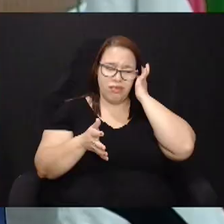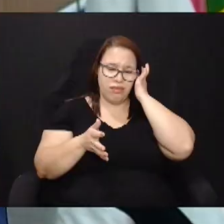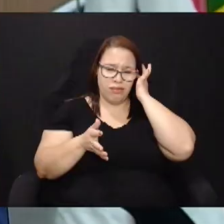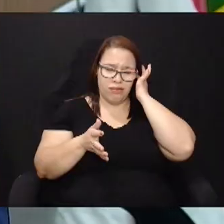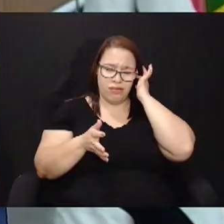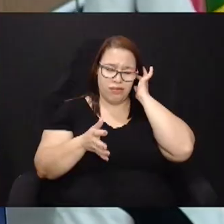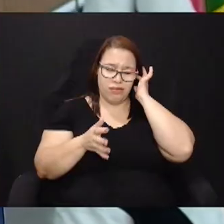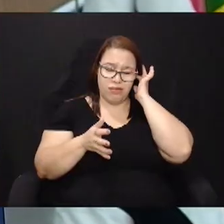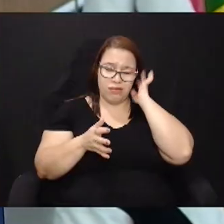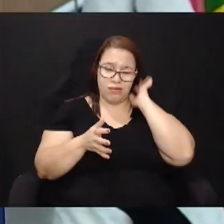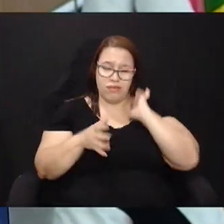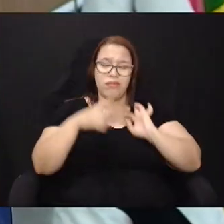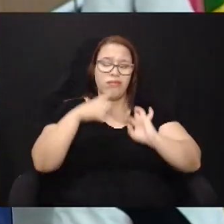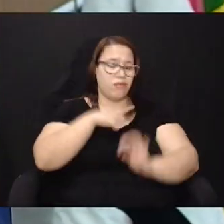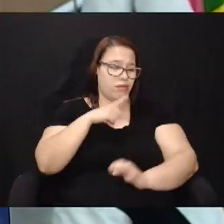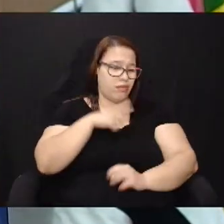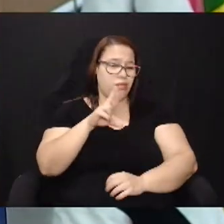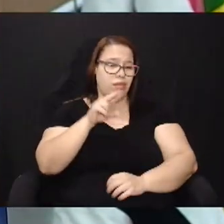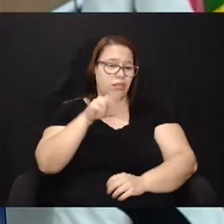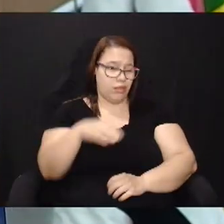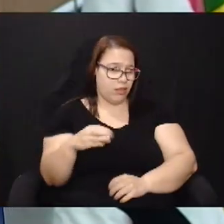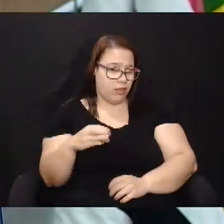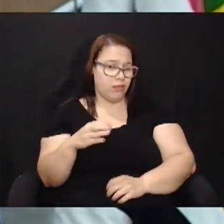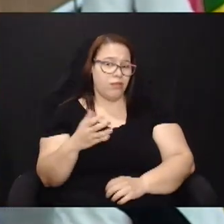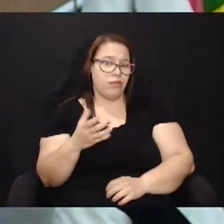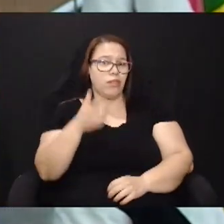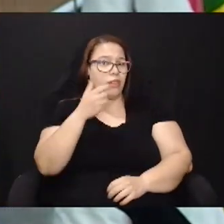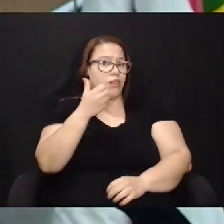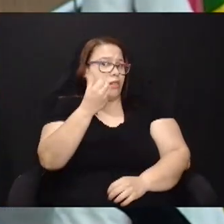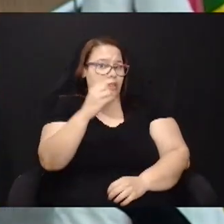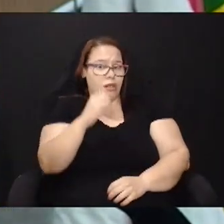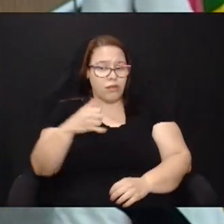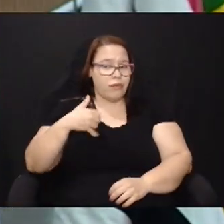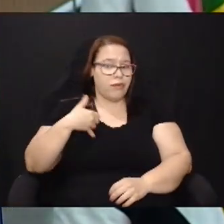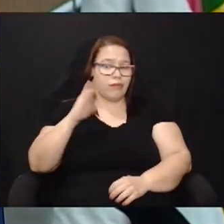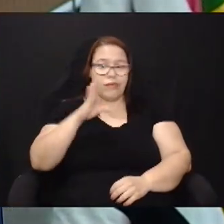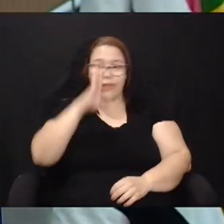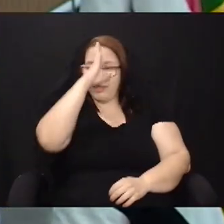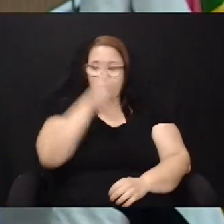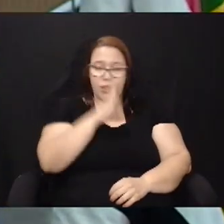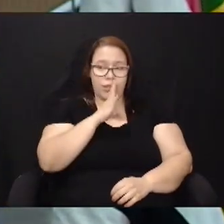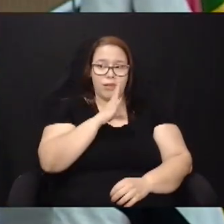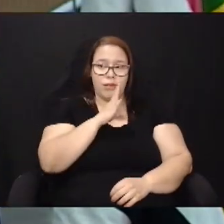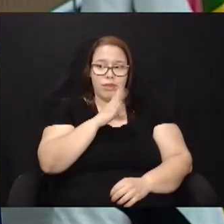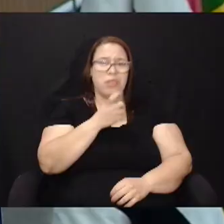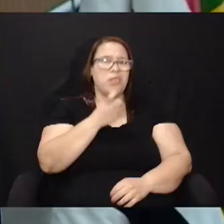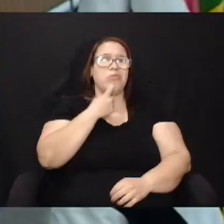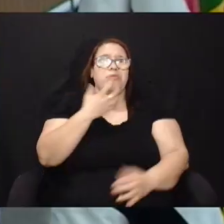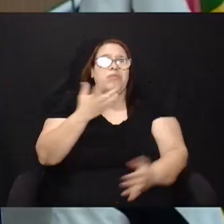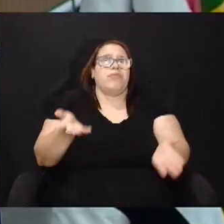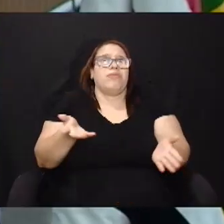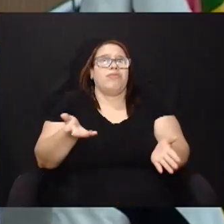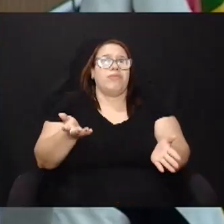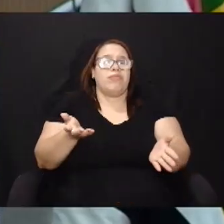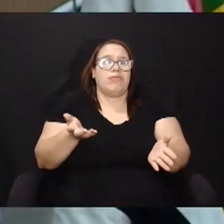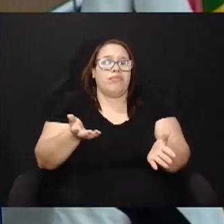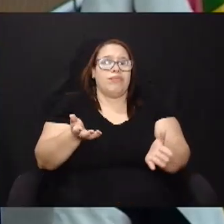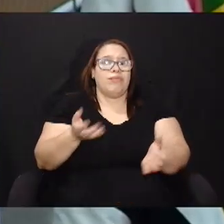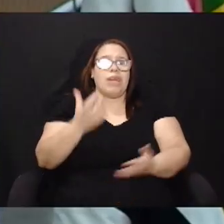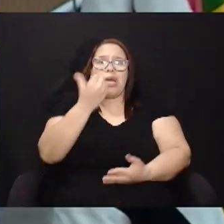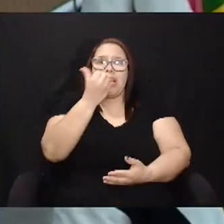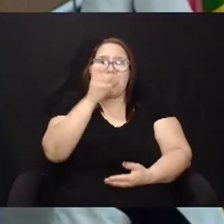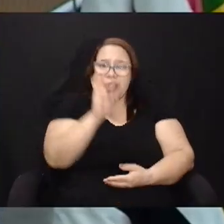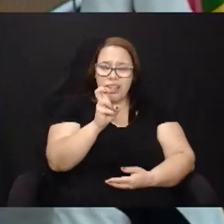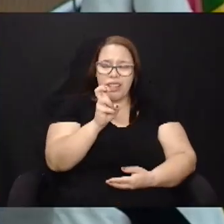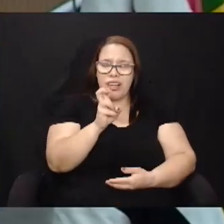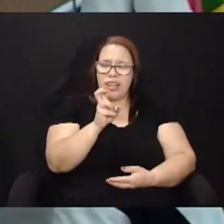região metropolitana que as pessoas com 60 anos já é gratuito. E Campinas está ainda com 65 anos. E